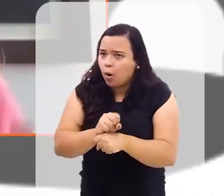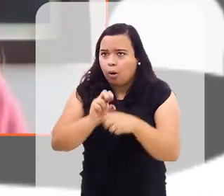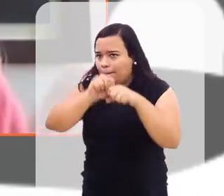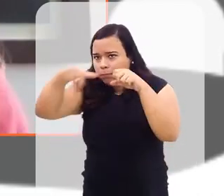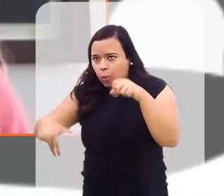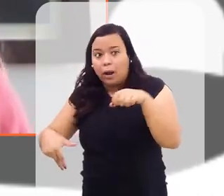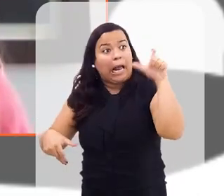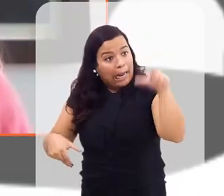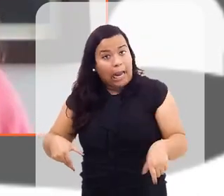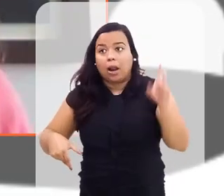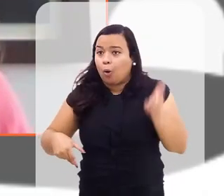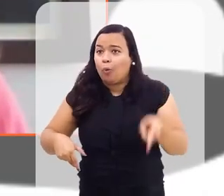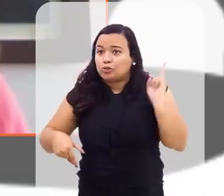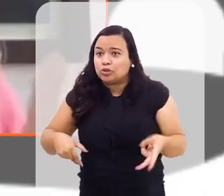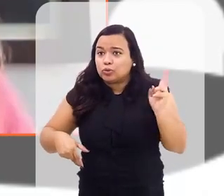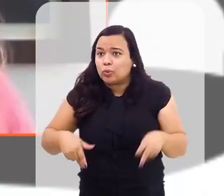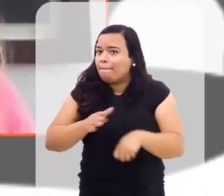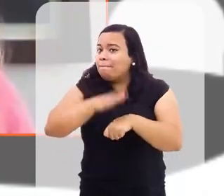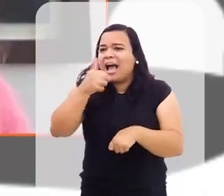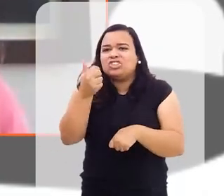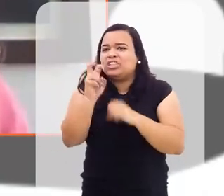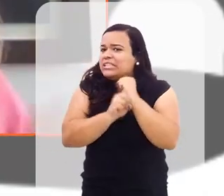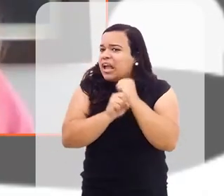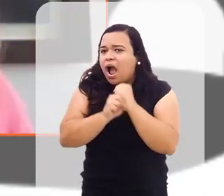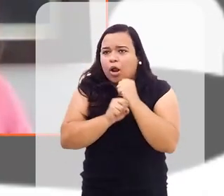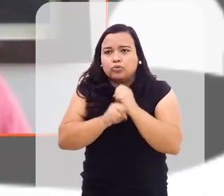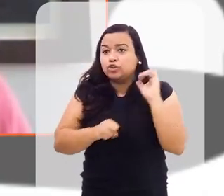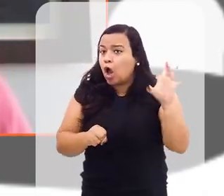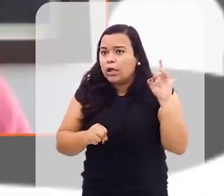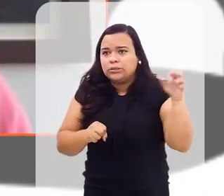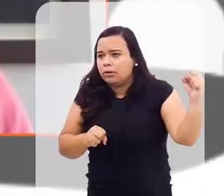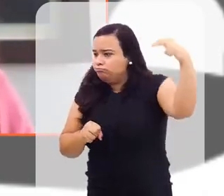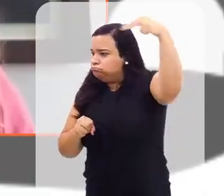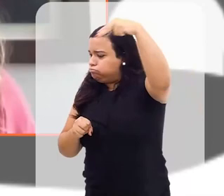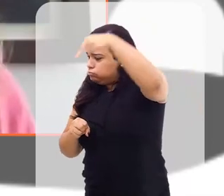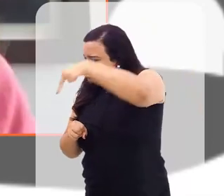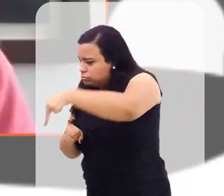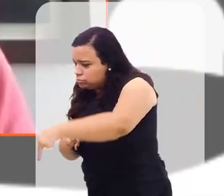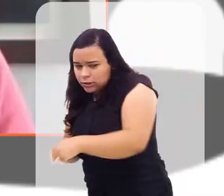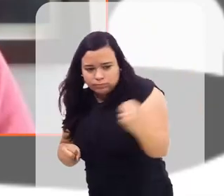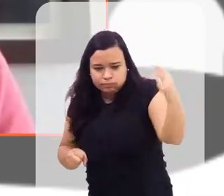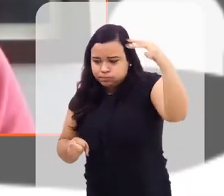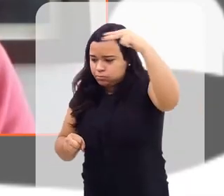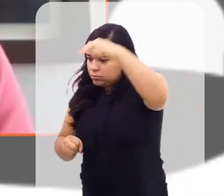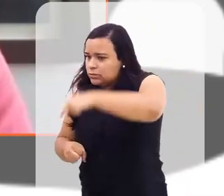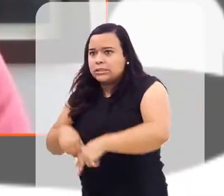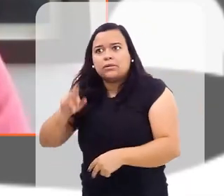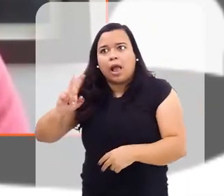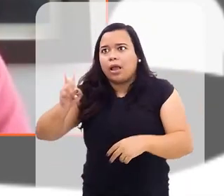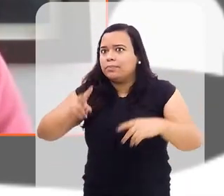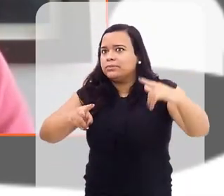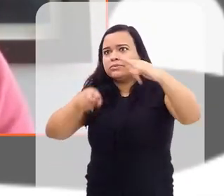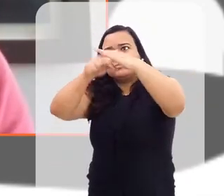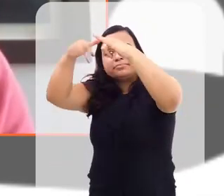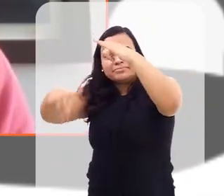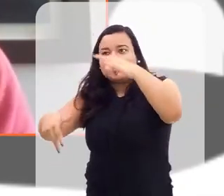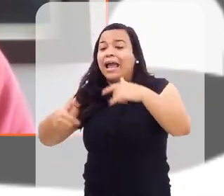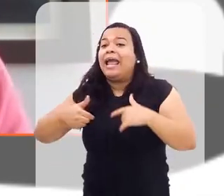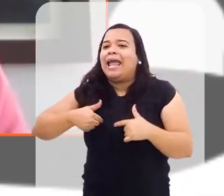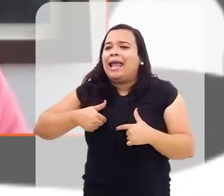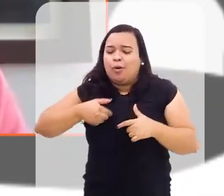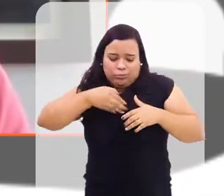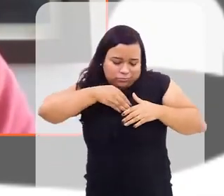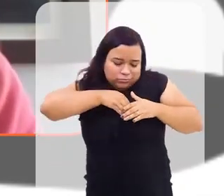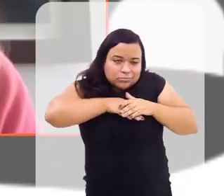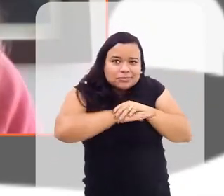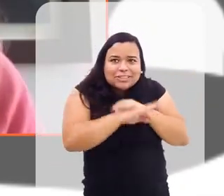ficou. E já pulava de paraquedas há mais de 15 anos, pulava sozinha, enfim. Então eu guardei essa história numa gavetinha assim do